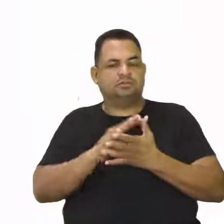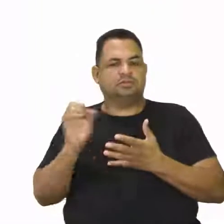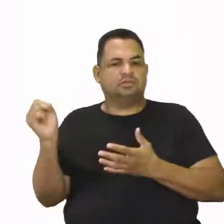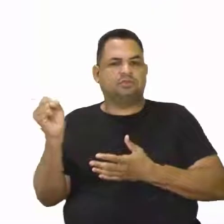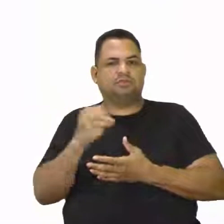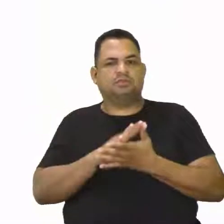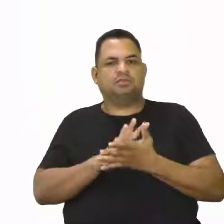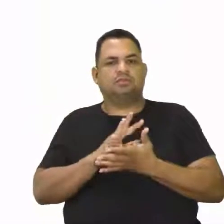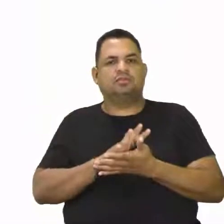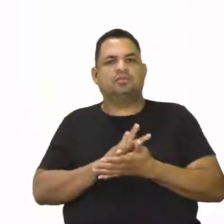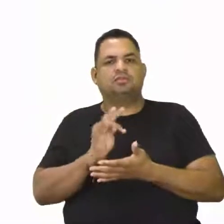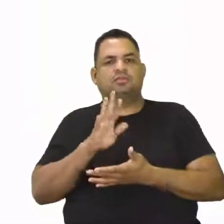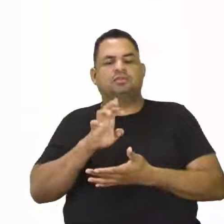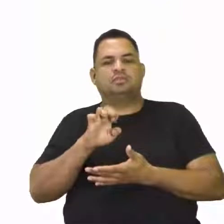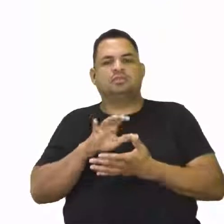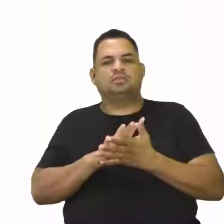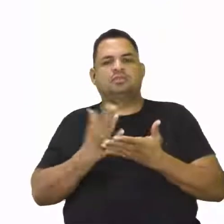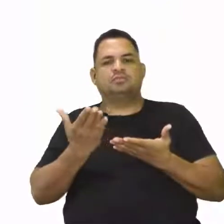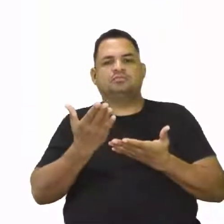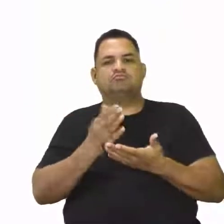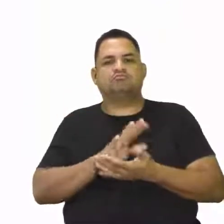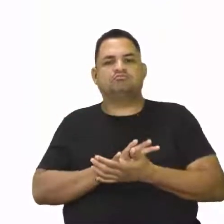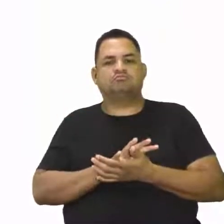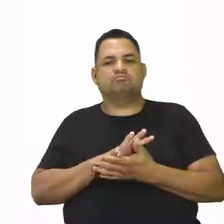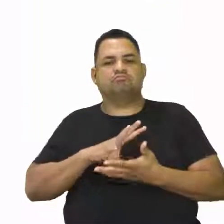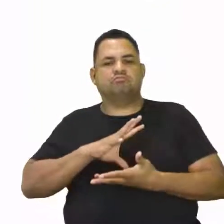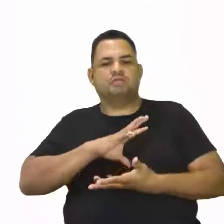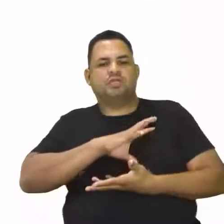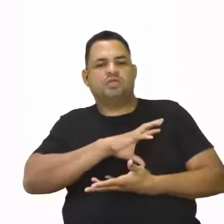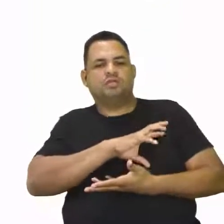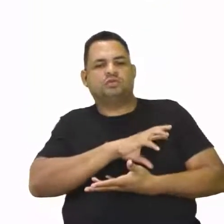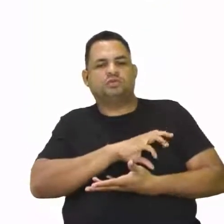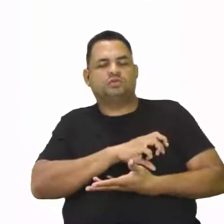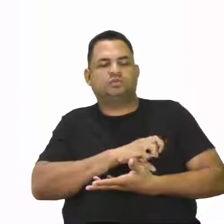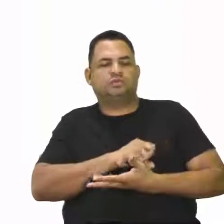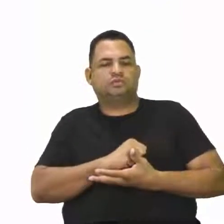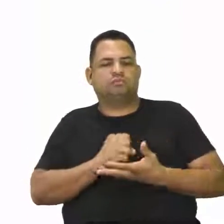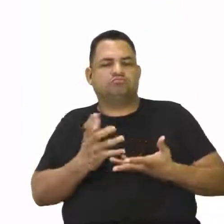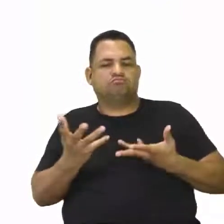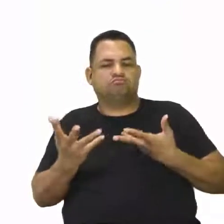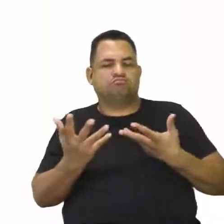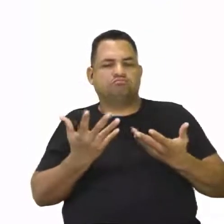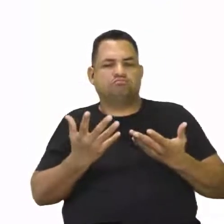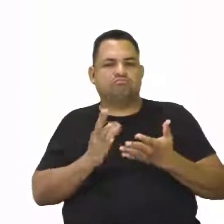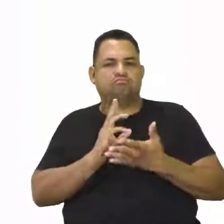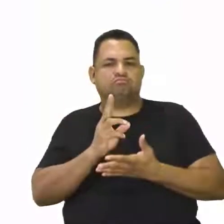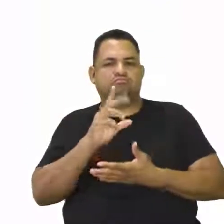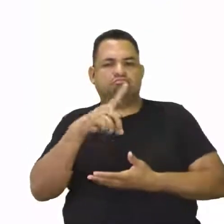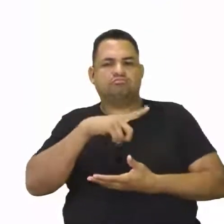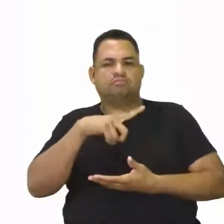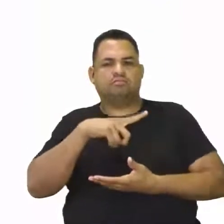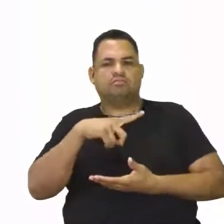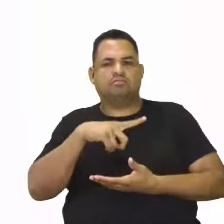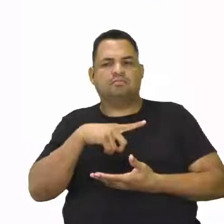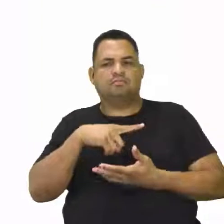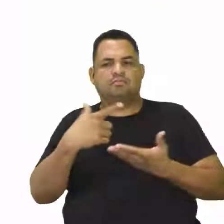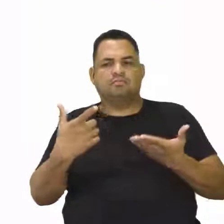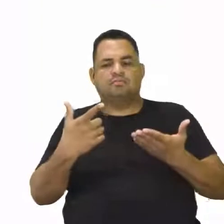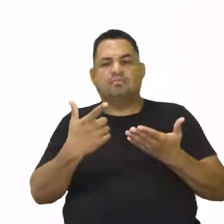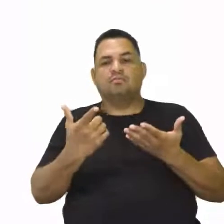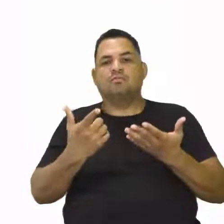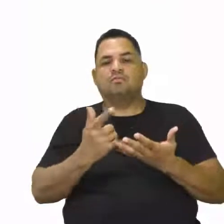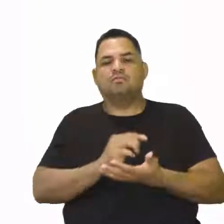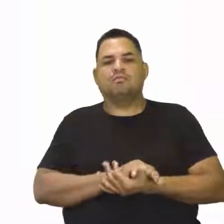com Violette, uma cortesã mestiça, que ela se apaixonou e, na verdade, sempre vai ter, né,